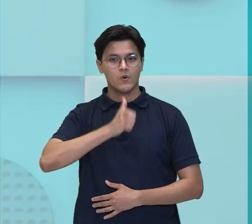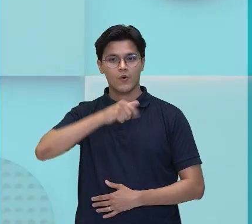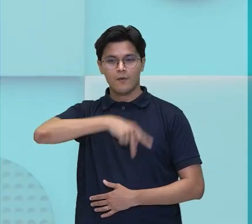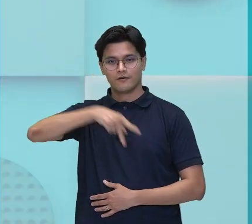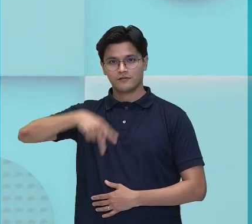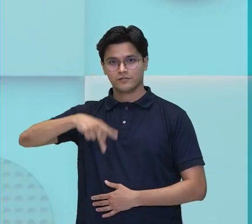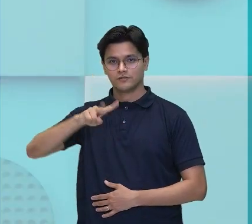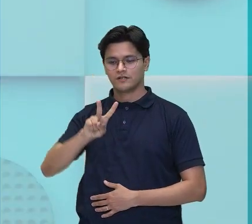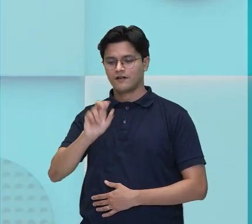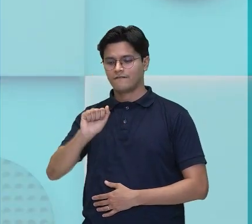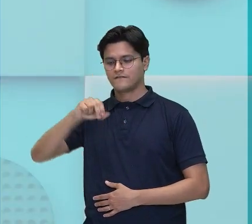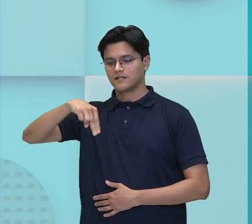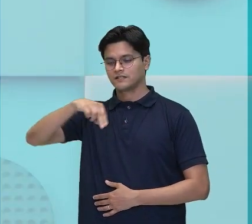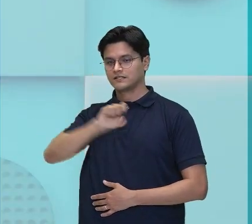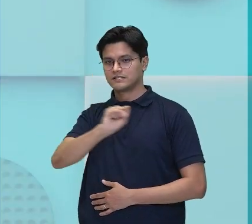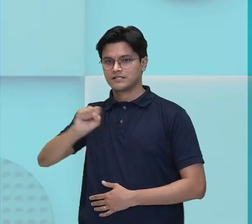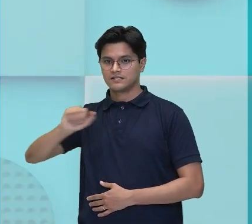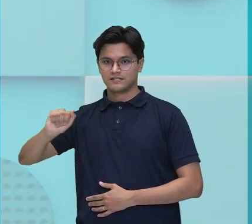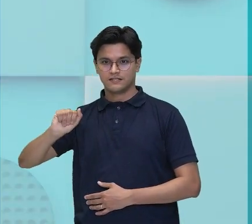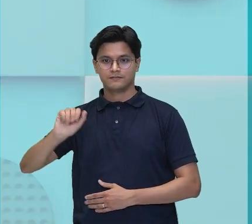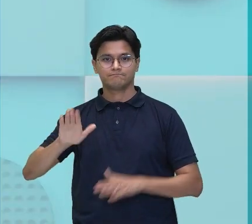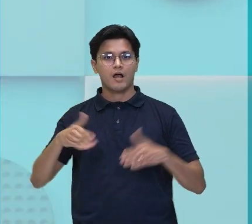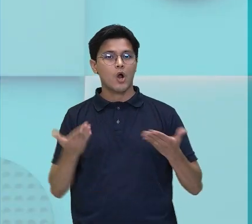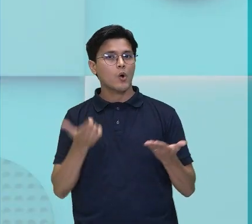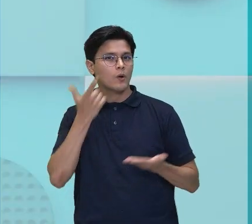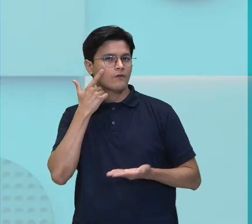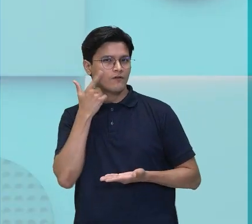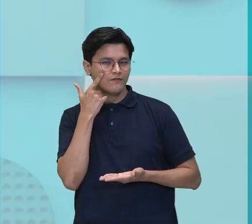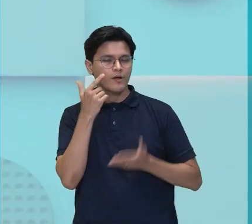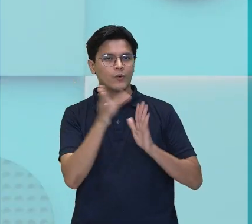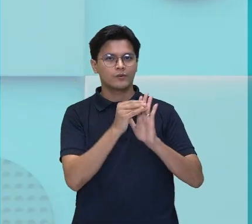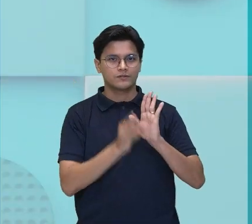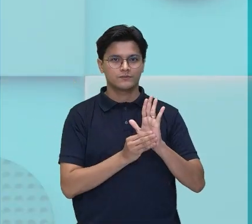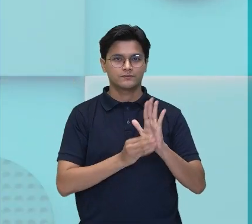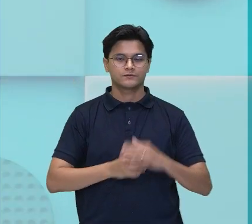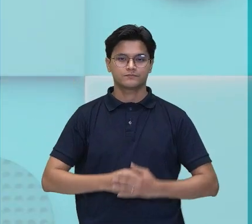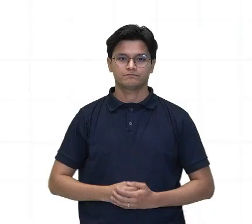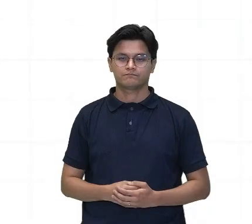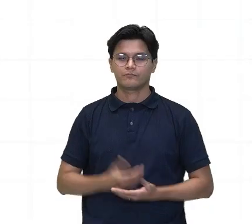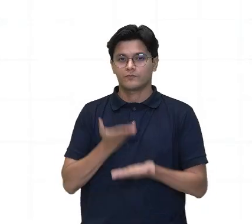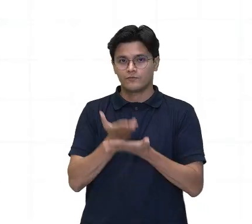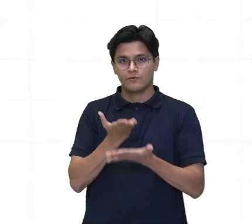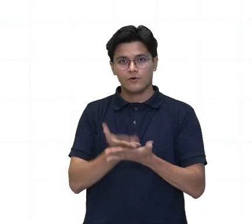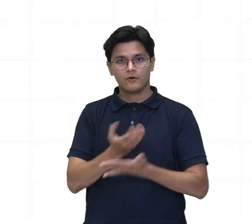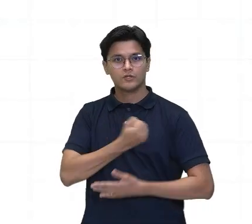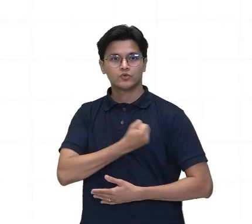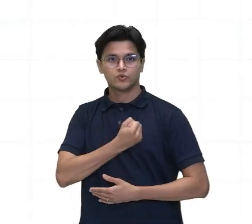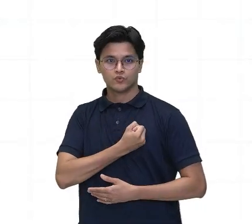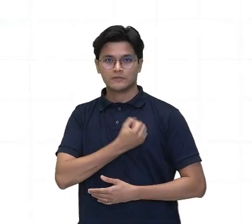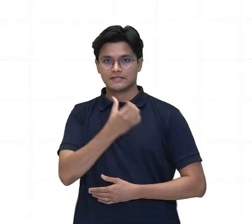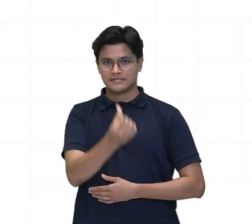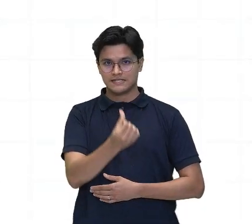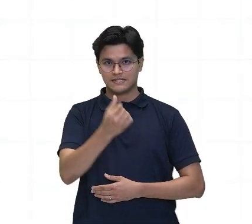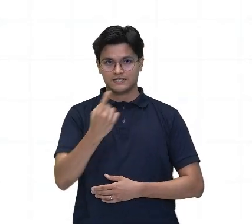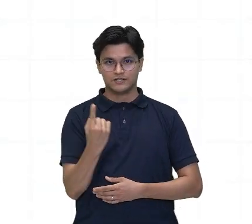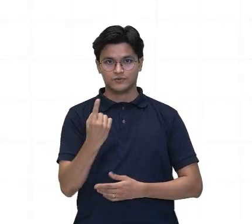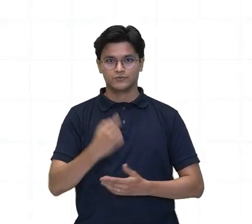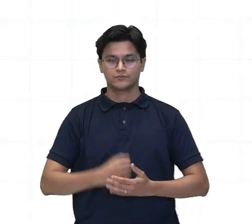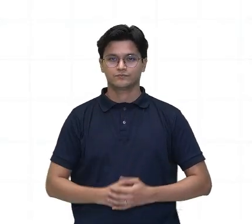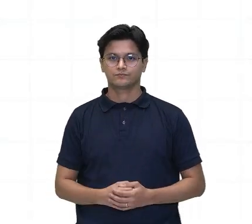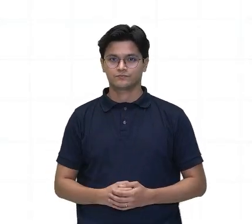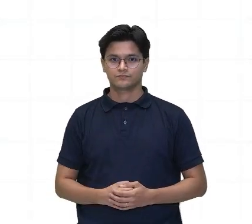professora Vanessa Mafra. Vamos verificar o nosso conteúdo? Aula de número 61, objeto